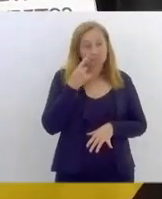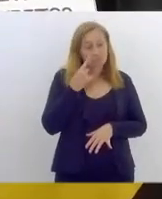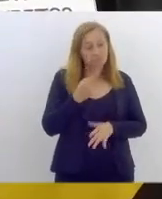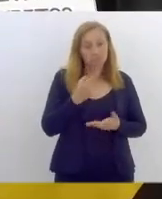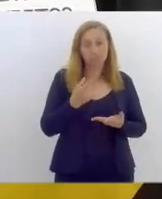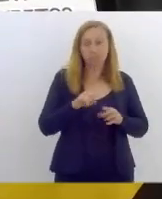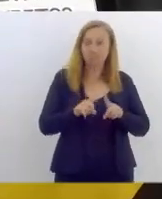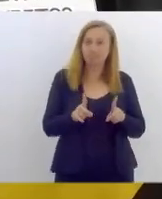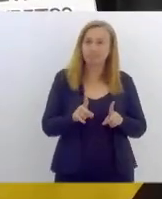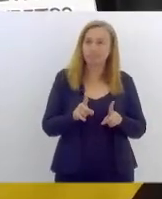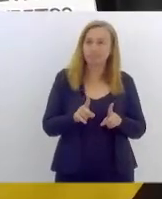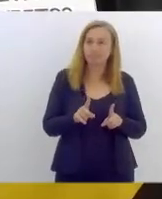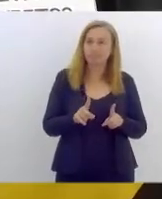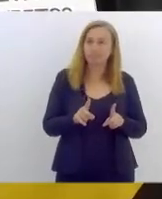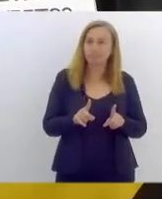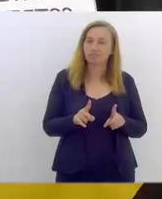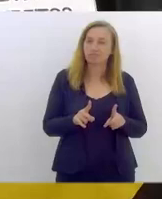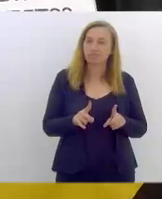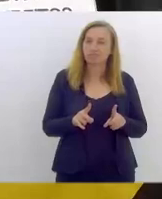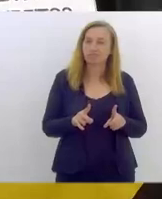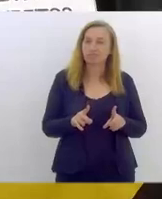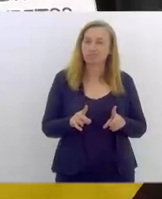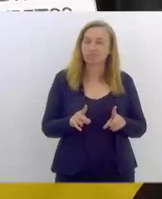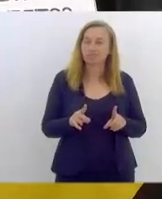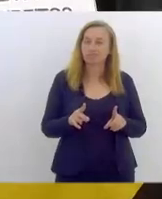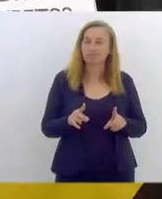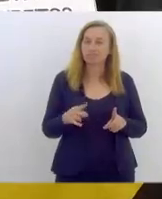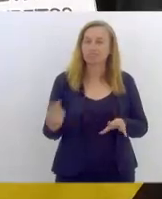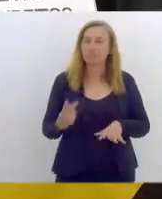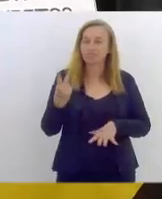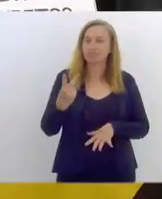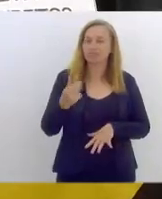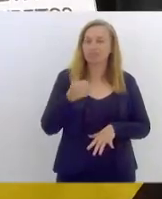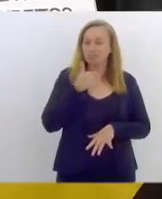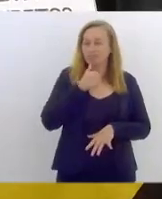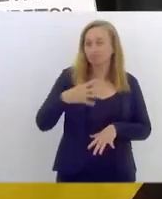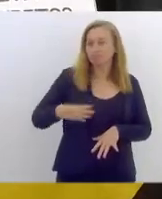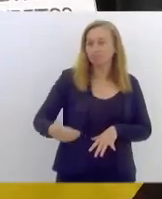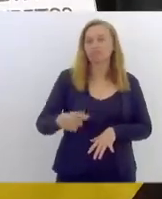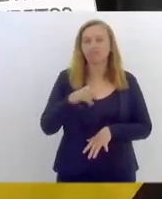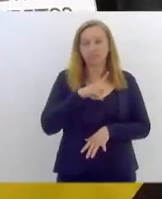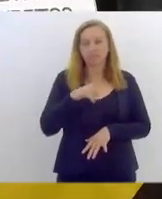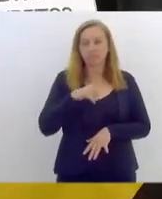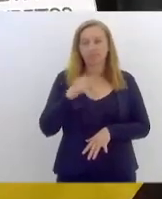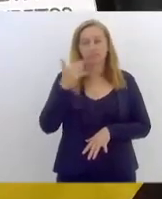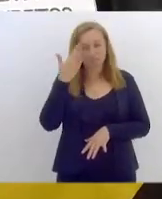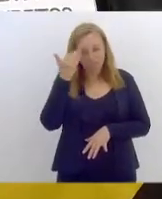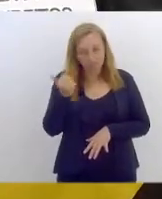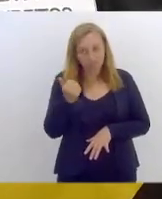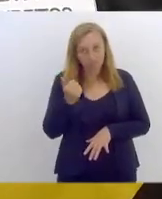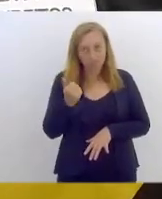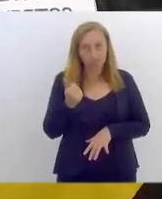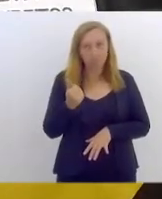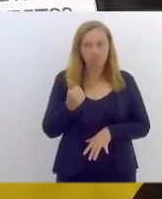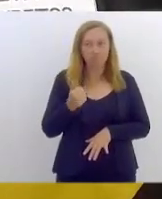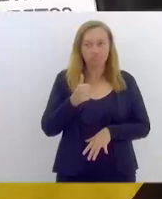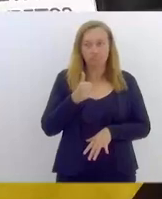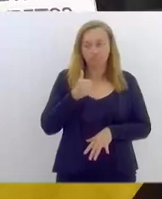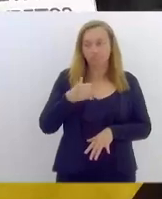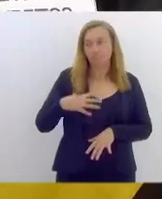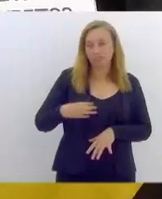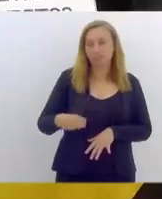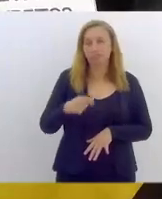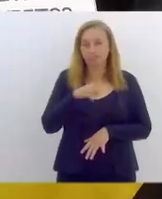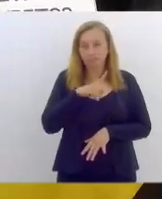não deixa de tirar as honras e os méritos que a minha filha tem. Afinal de contas, porque eu criei, eu sei exatamente o que eu pari, e isso é importante que as